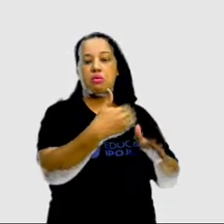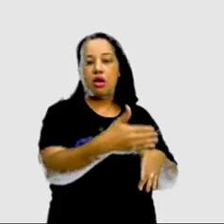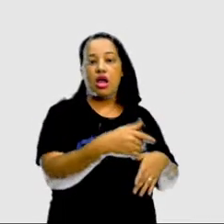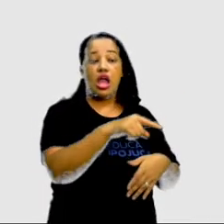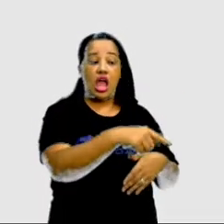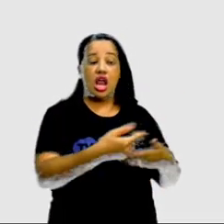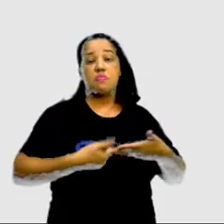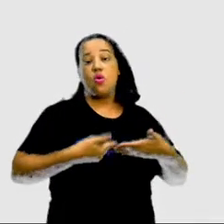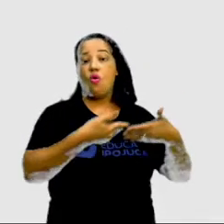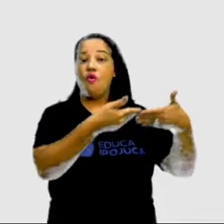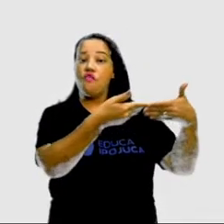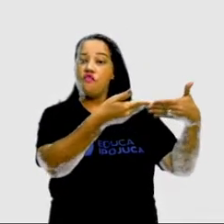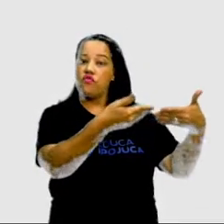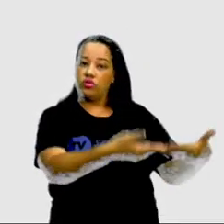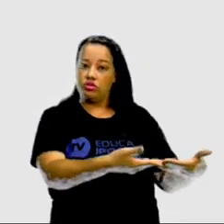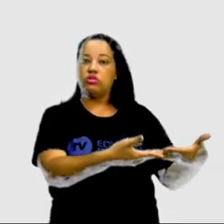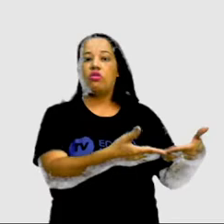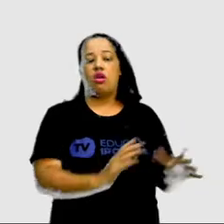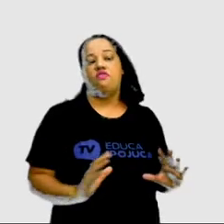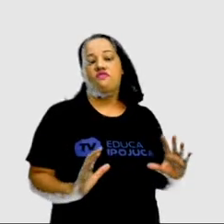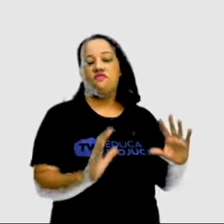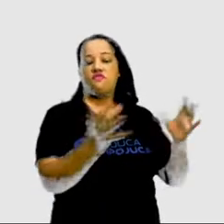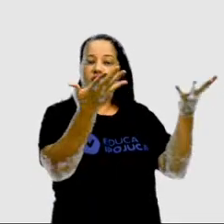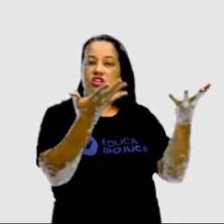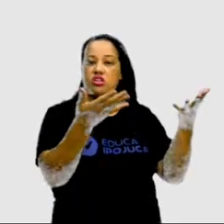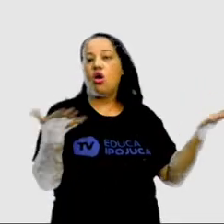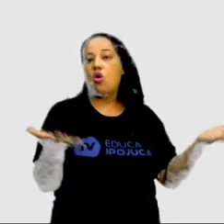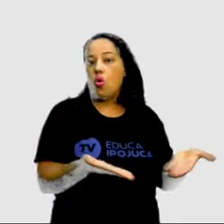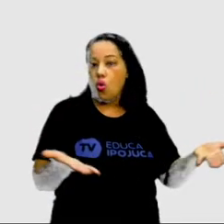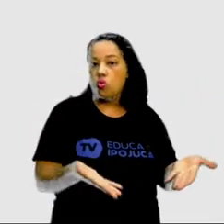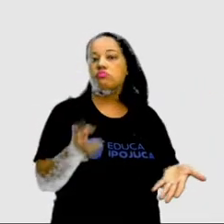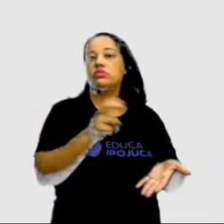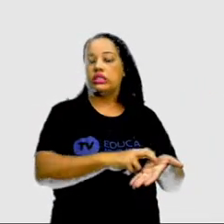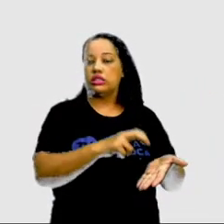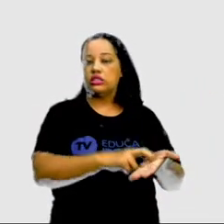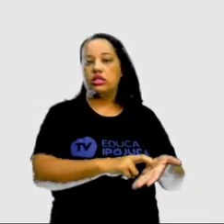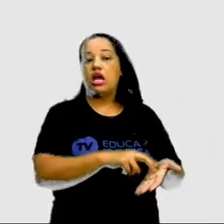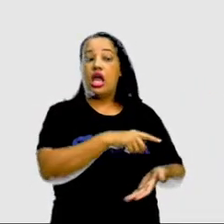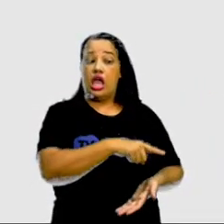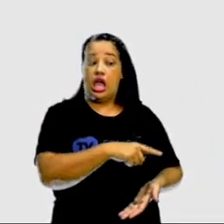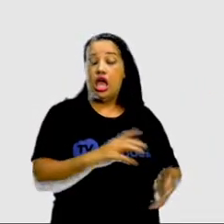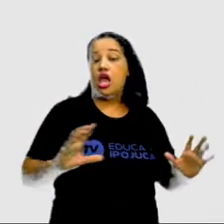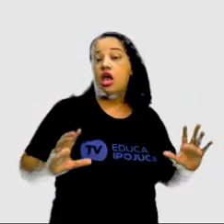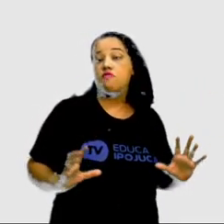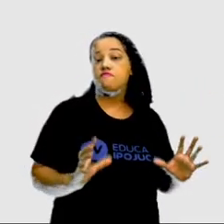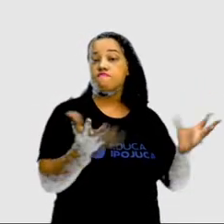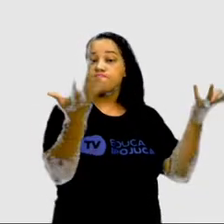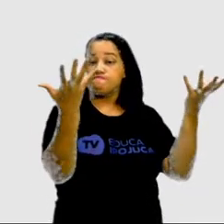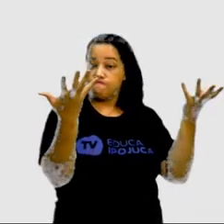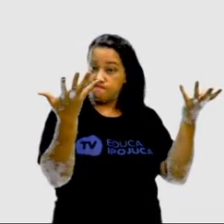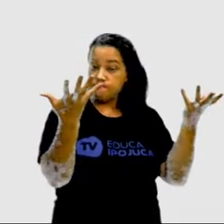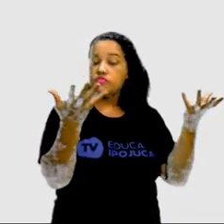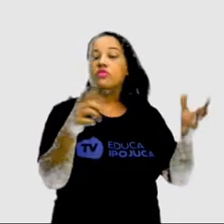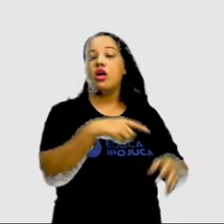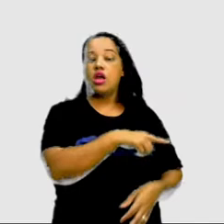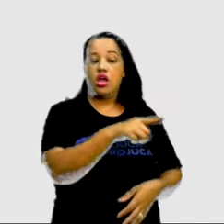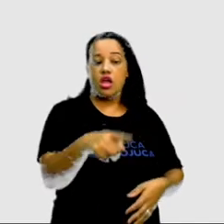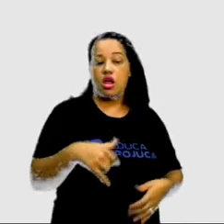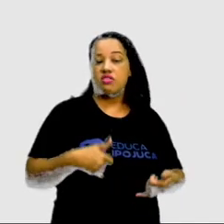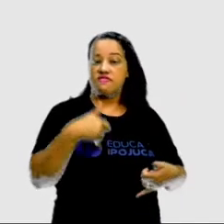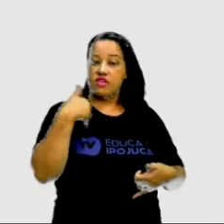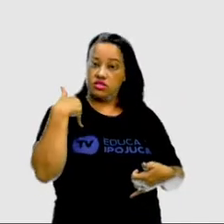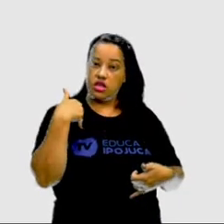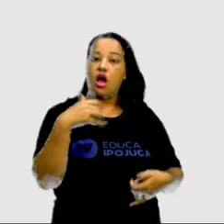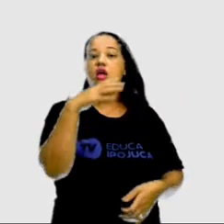convidou para a festa hoje de manhã. Ele vai comemorar o aniversário dele no